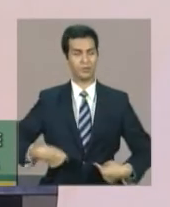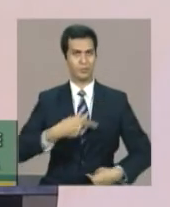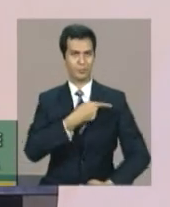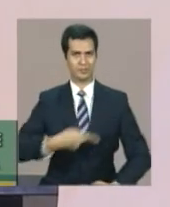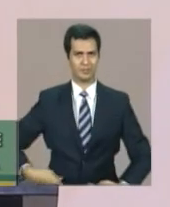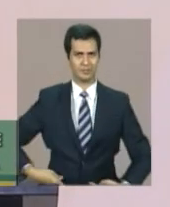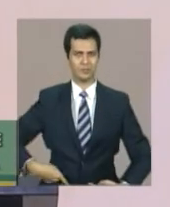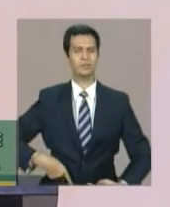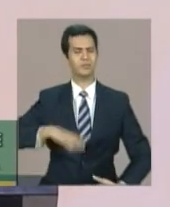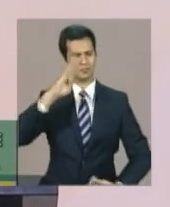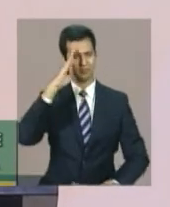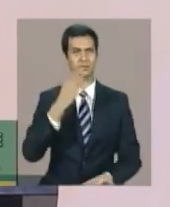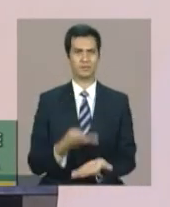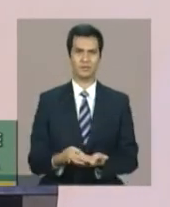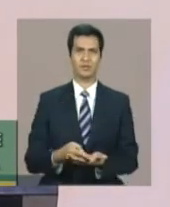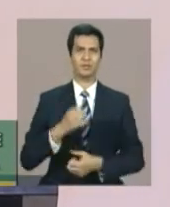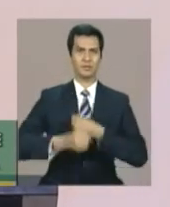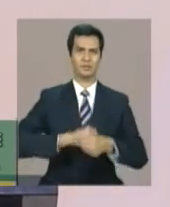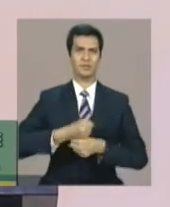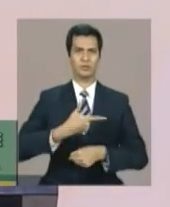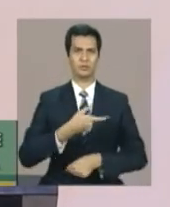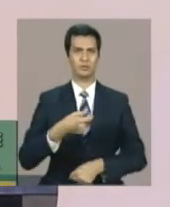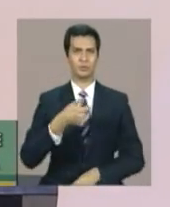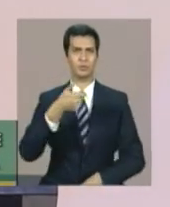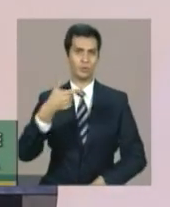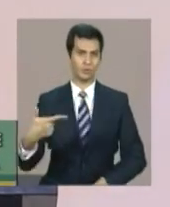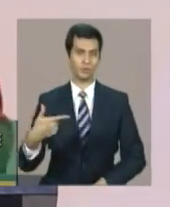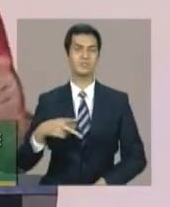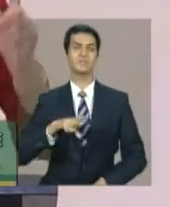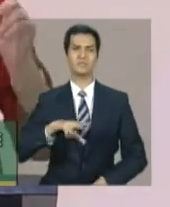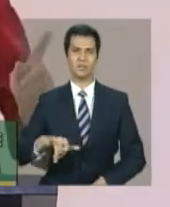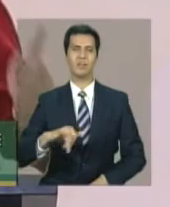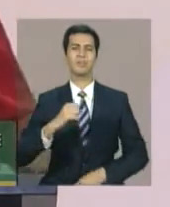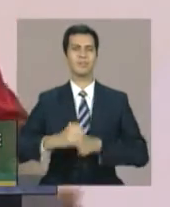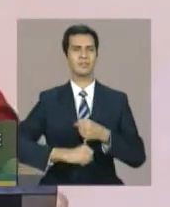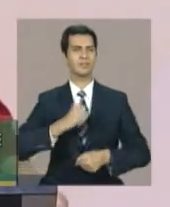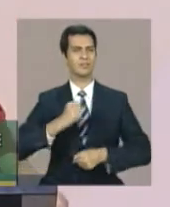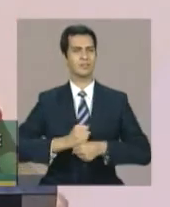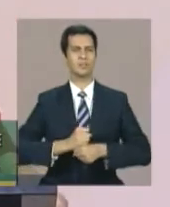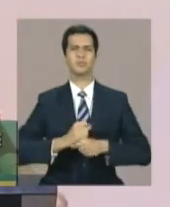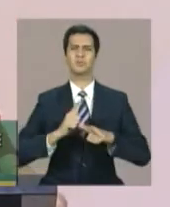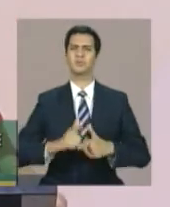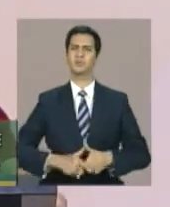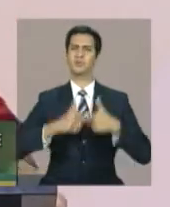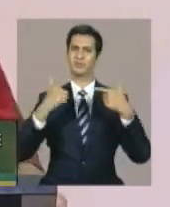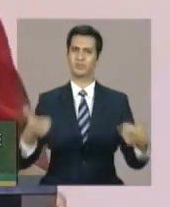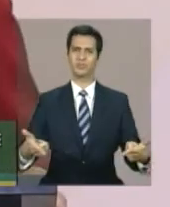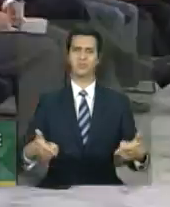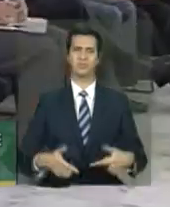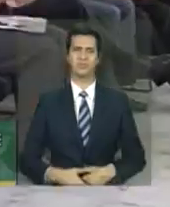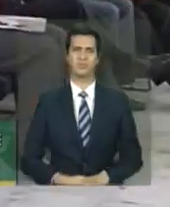teremos em 2012 um ano próspero. E que é fundamental